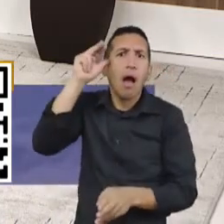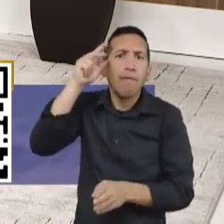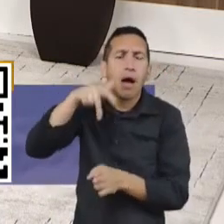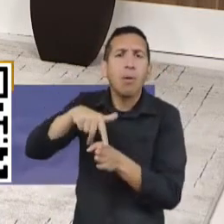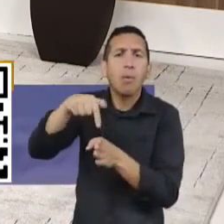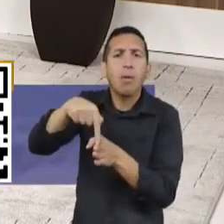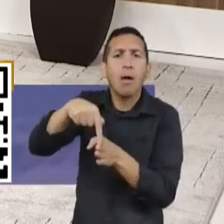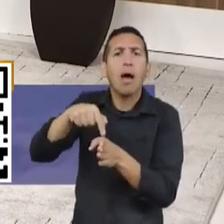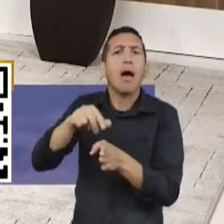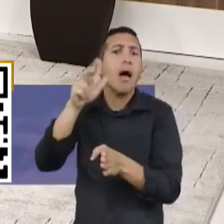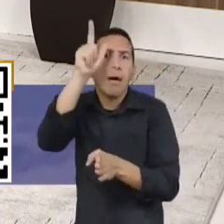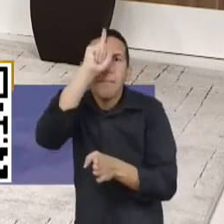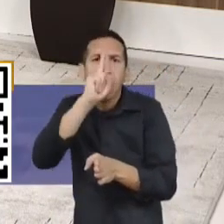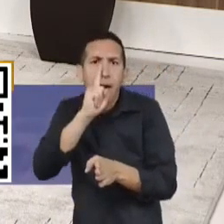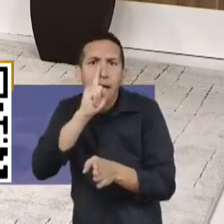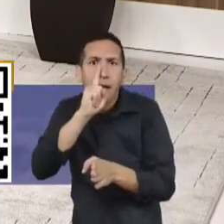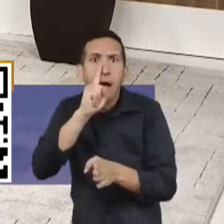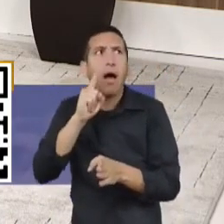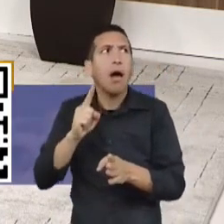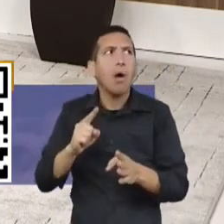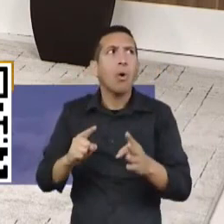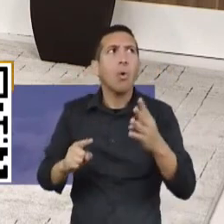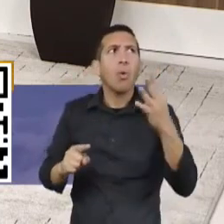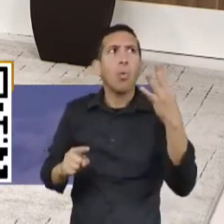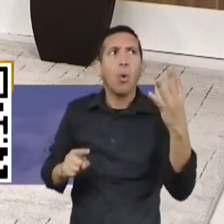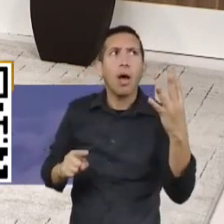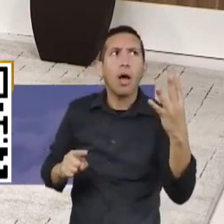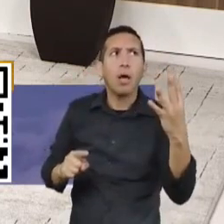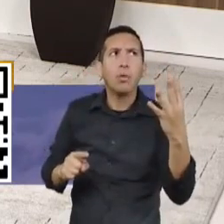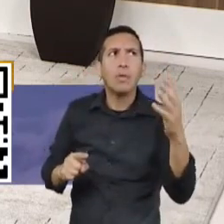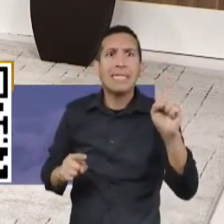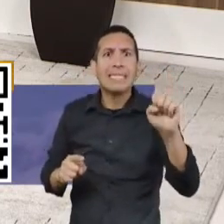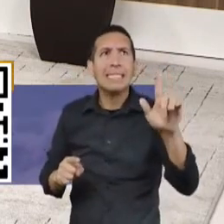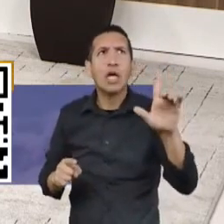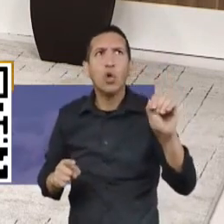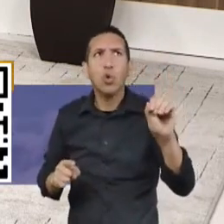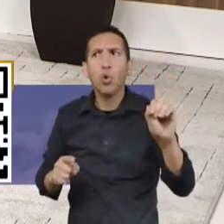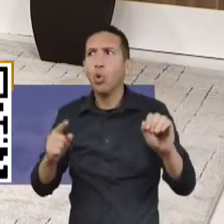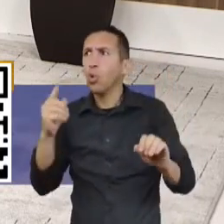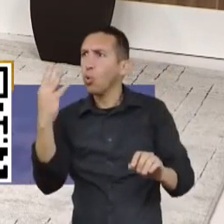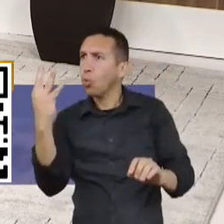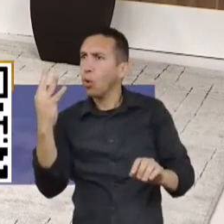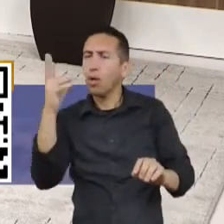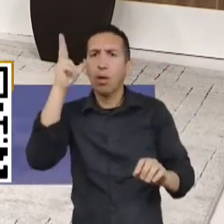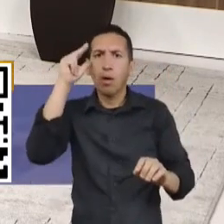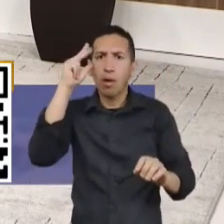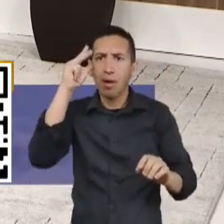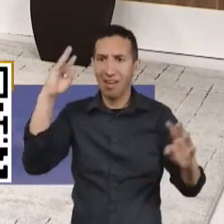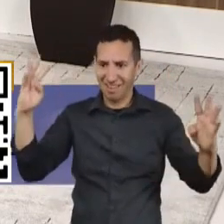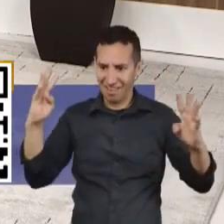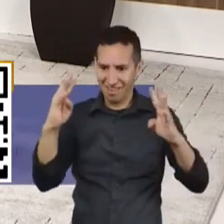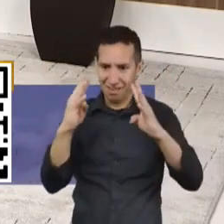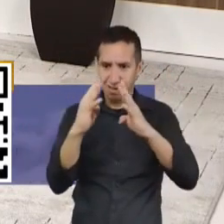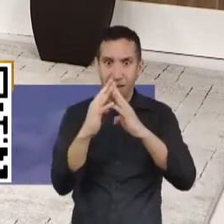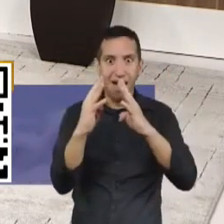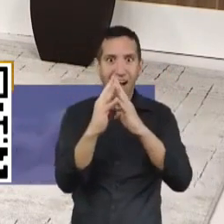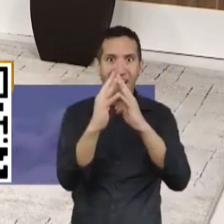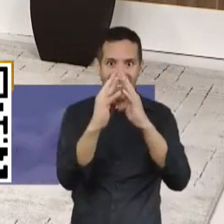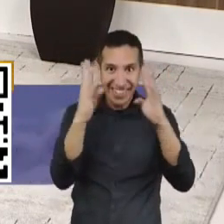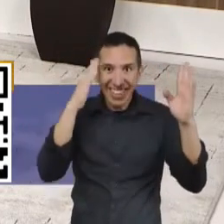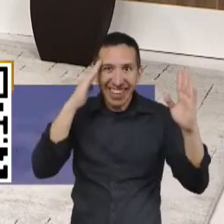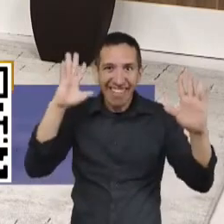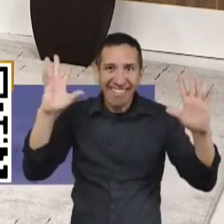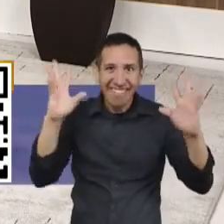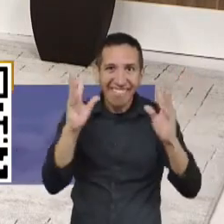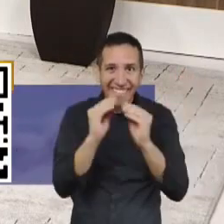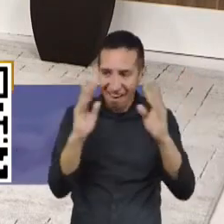então nos quatro primeiros selos aparecem quatro cavalos Então vamos lá cavalo branco cavalo vermelho cavalo preto e